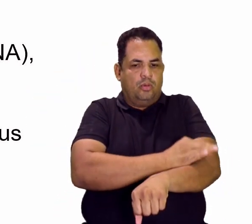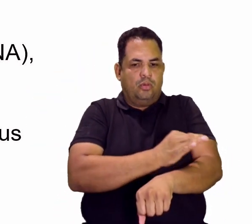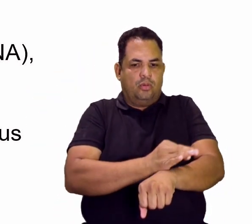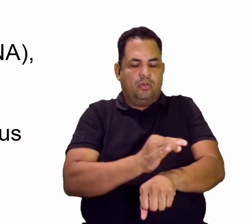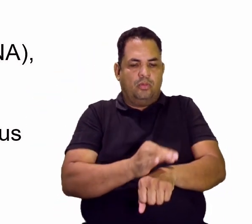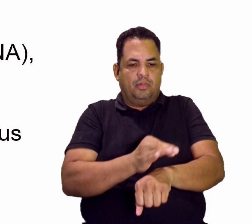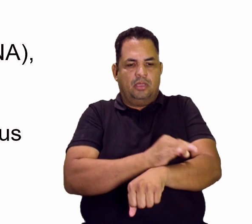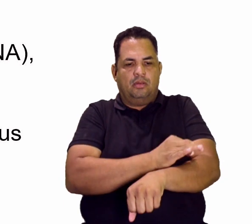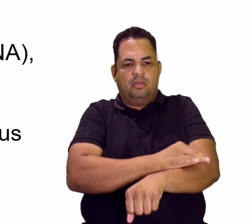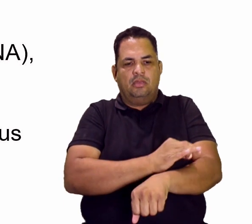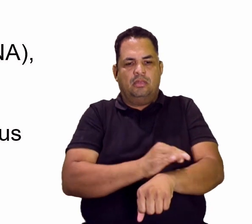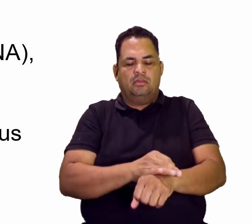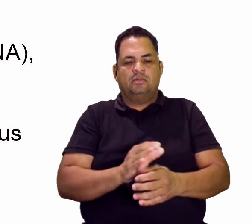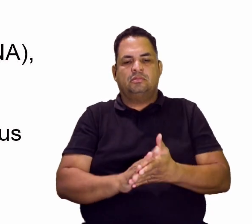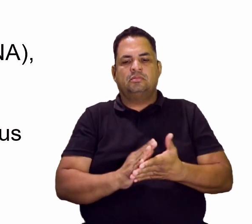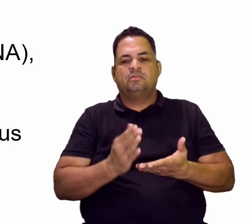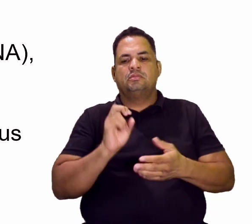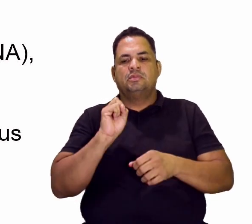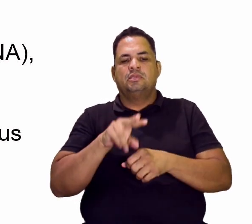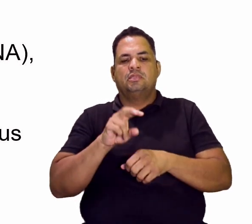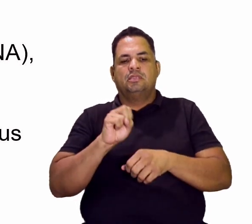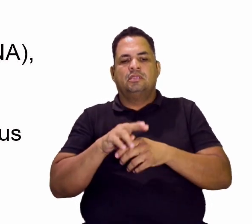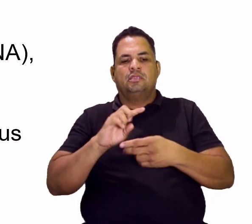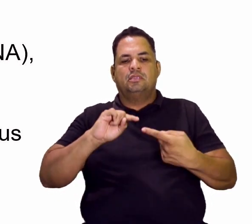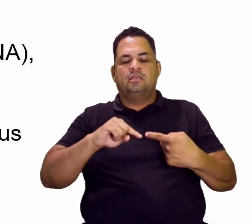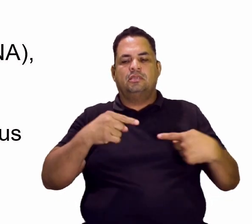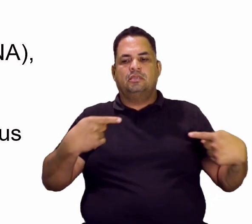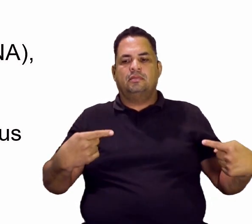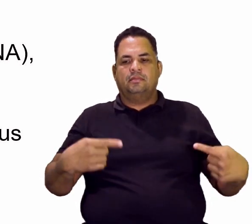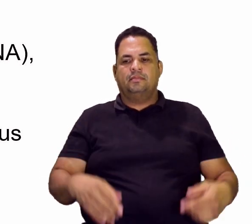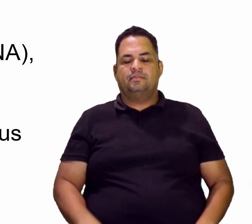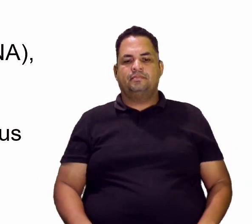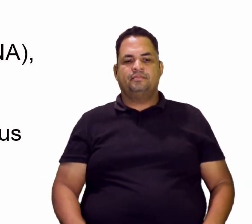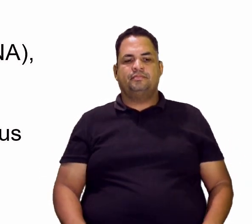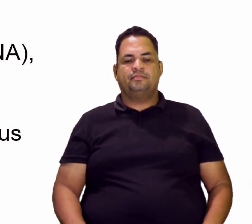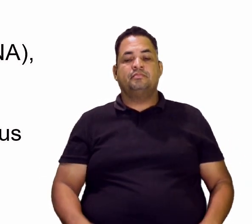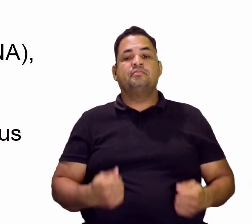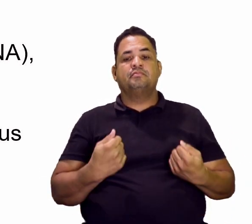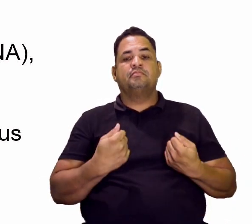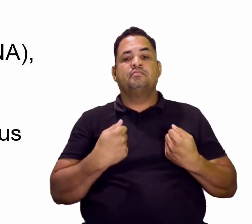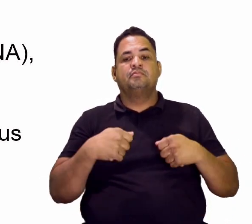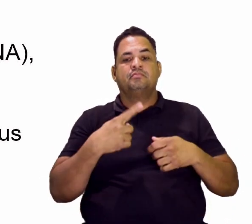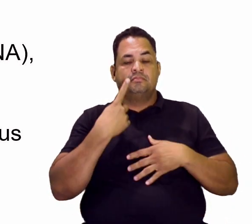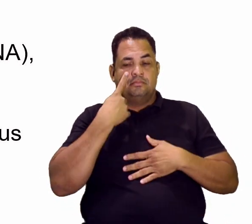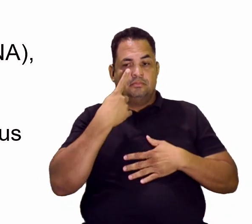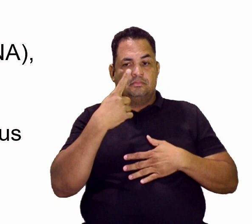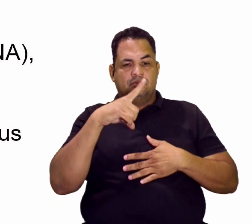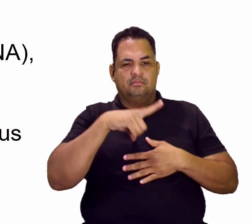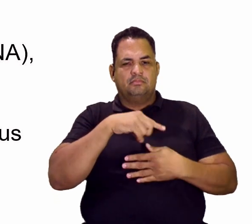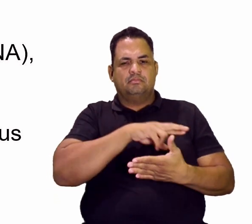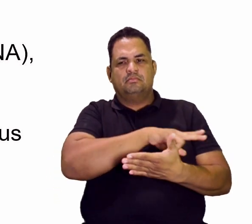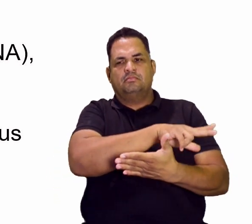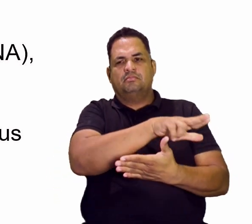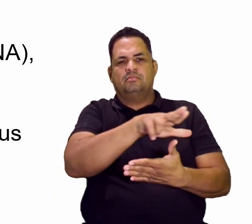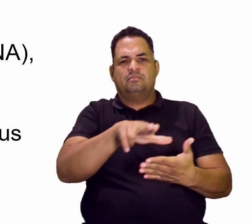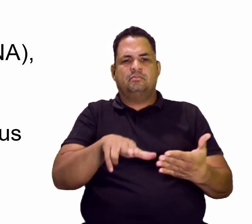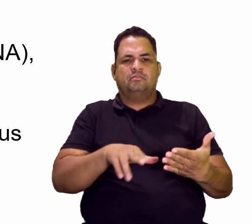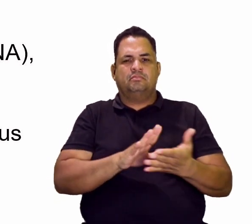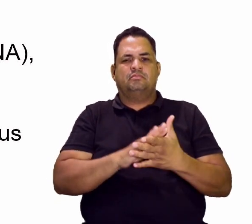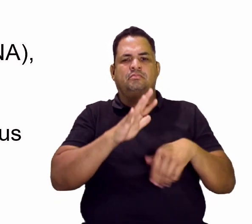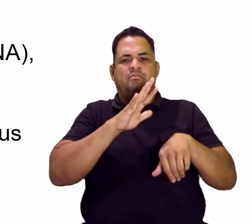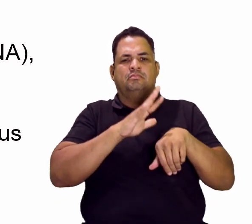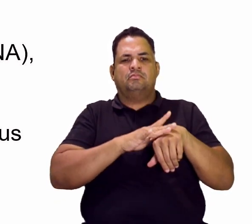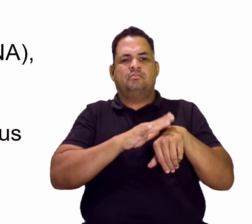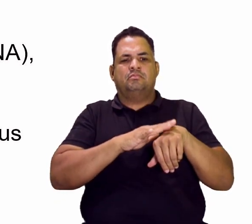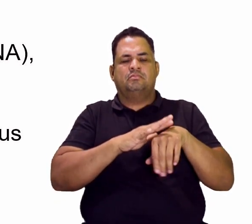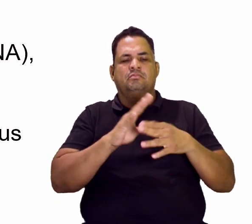rubéola vírus, que é um vírus de RNA. Então, vocês podem observar, galera, que tem muita